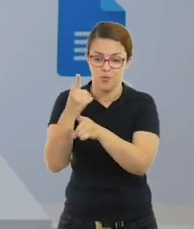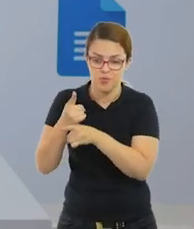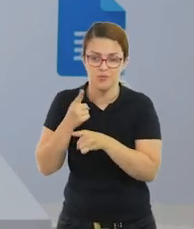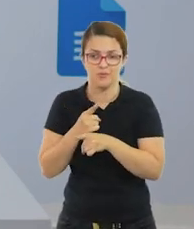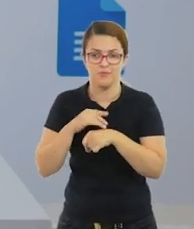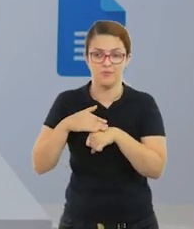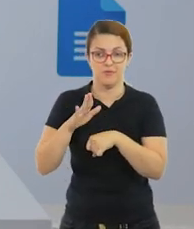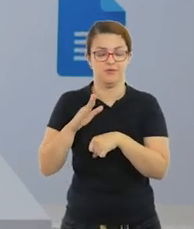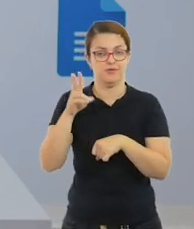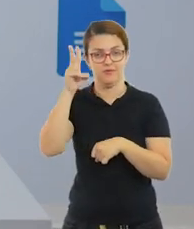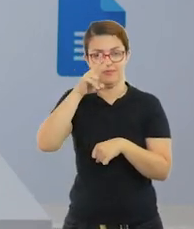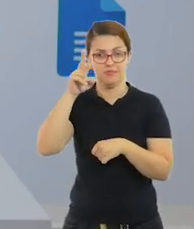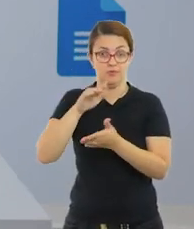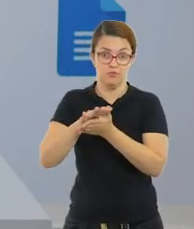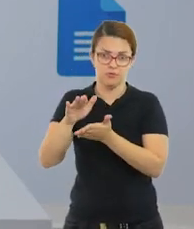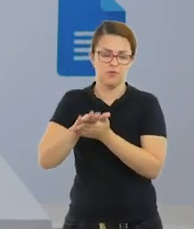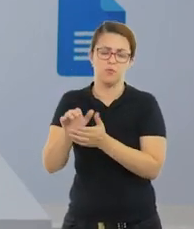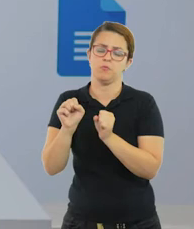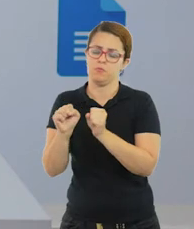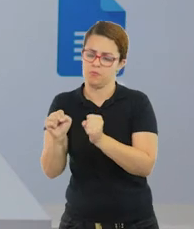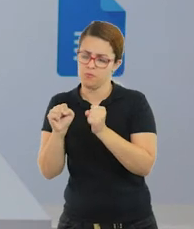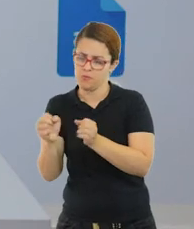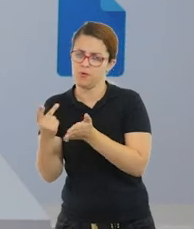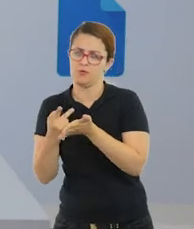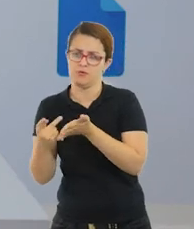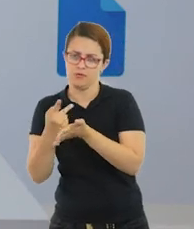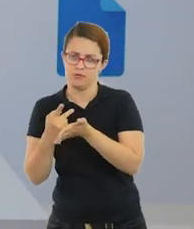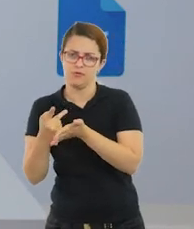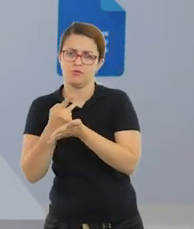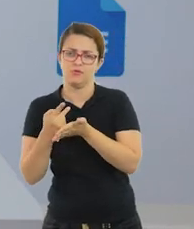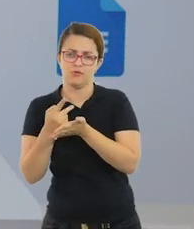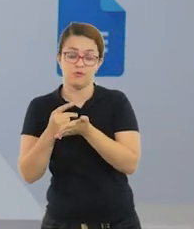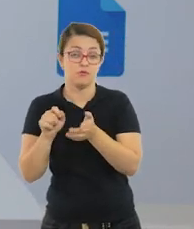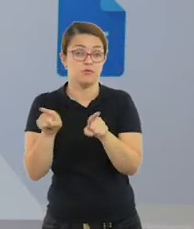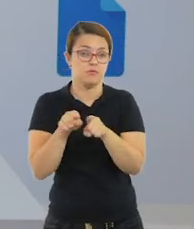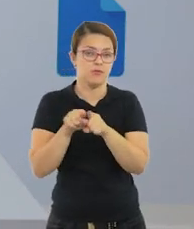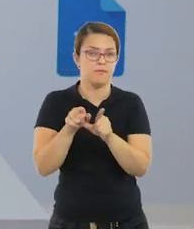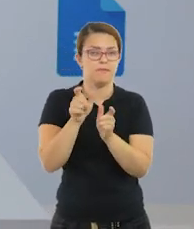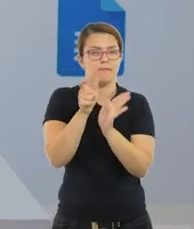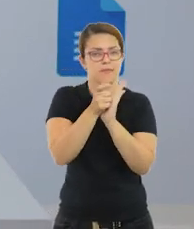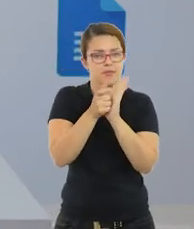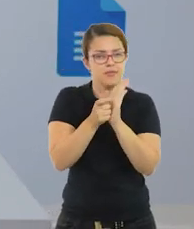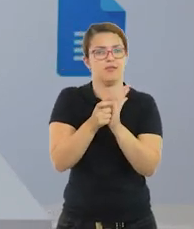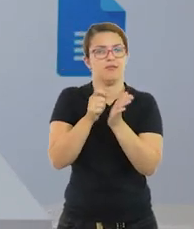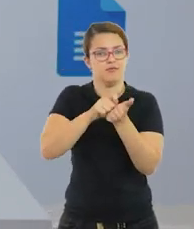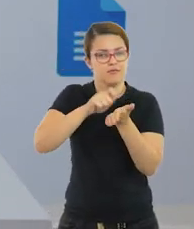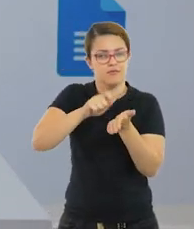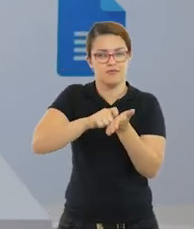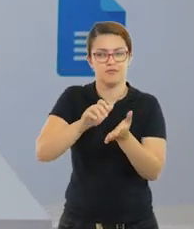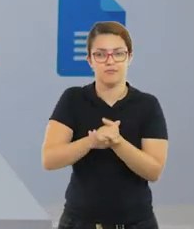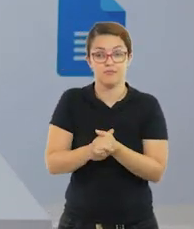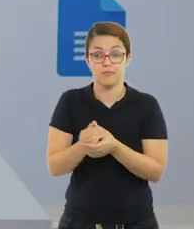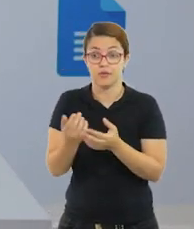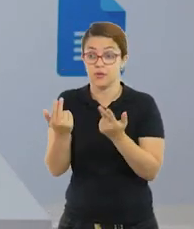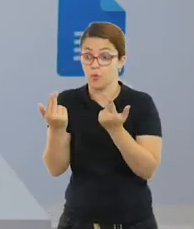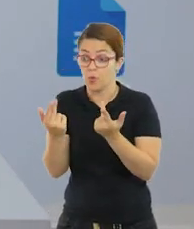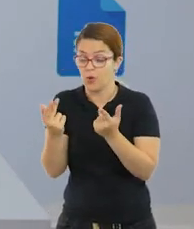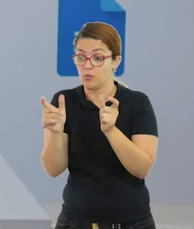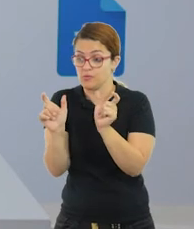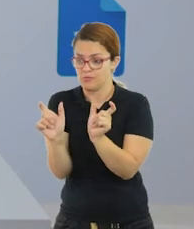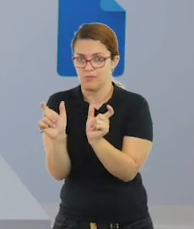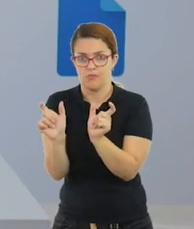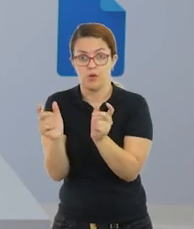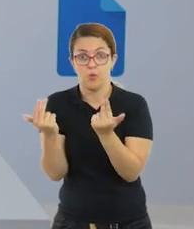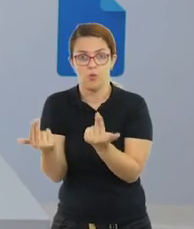achados. Lembrando, eu aqui imprimi, mas você pode desenhar cada um dos objetos e escrever as palavrinhas. Tente fazer do